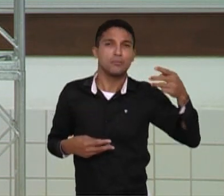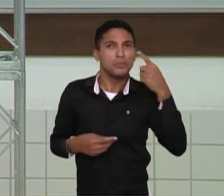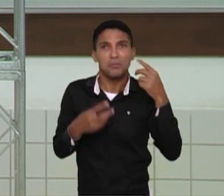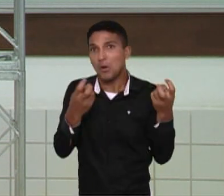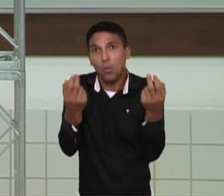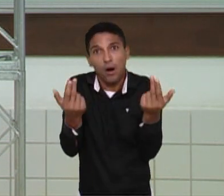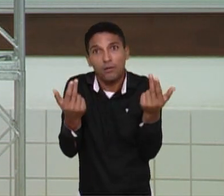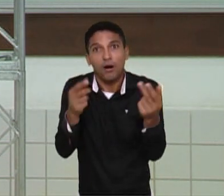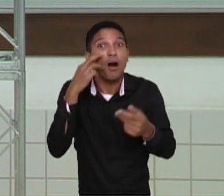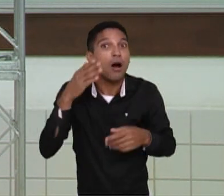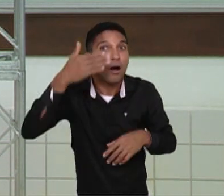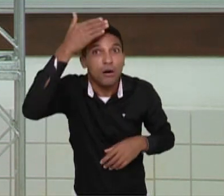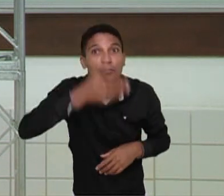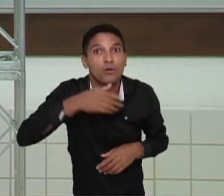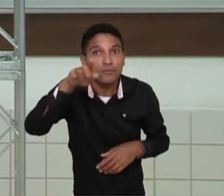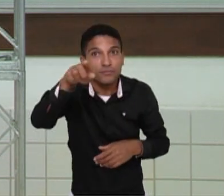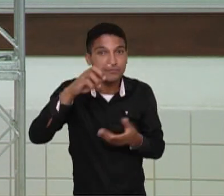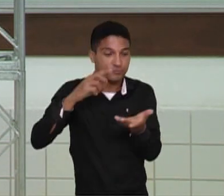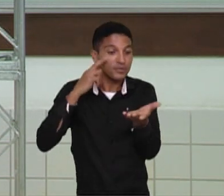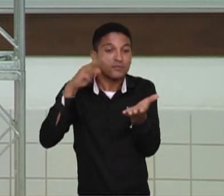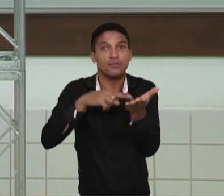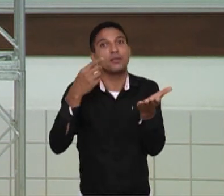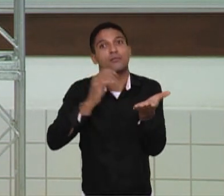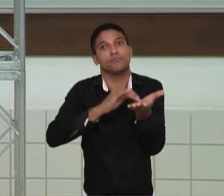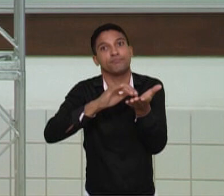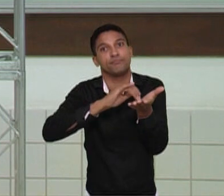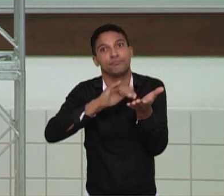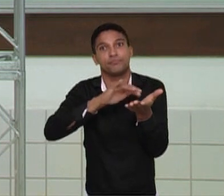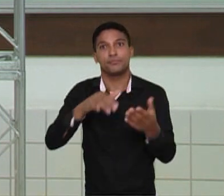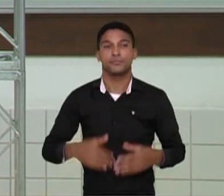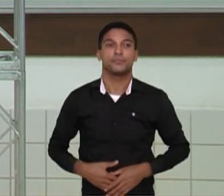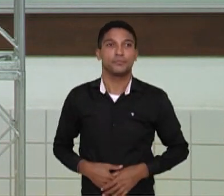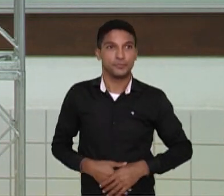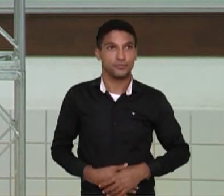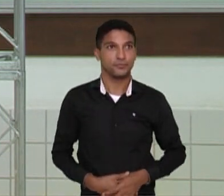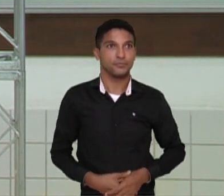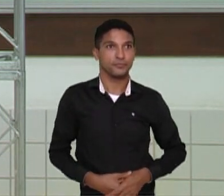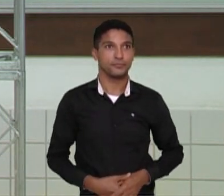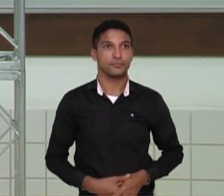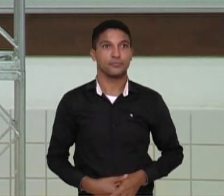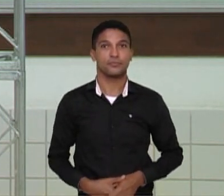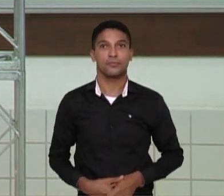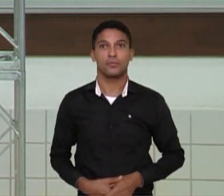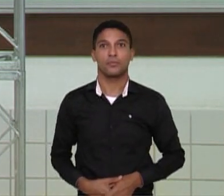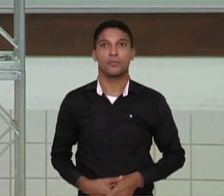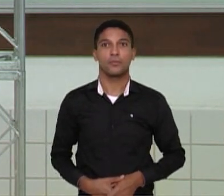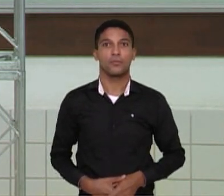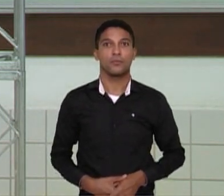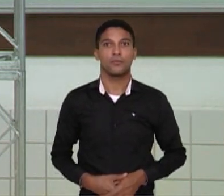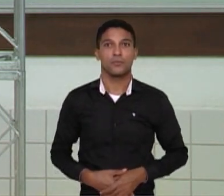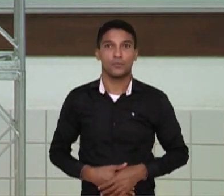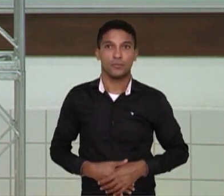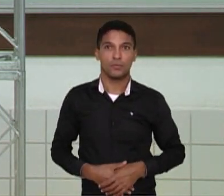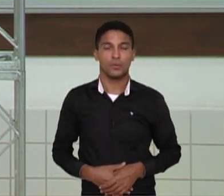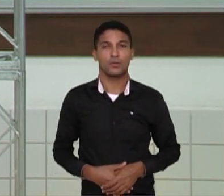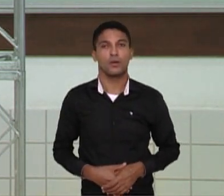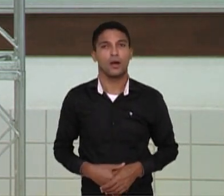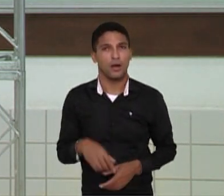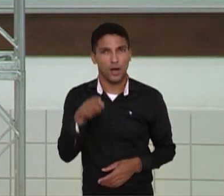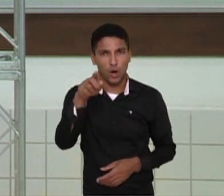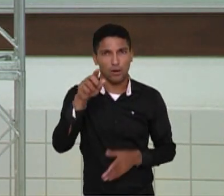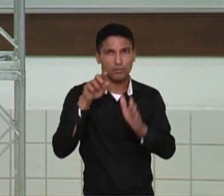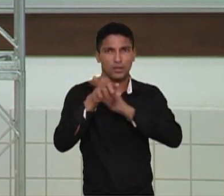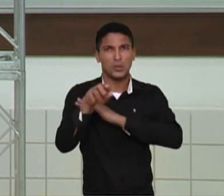representar na forma de uma fração é um número racional. Então, o que é mais difícil na hora que